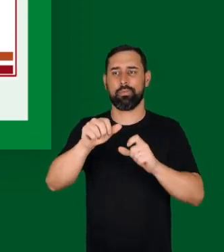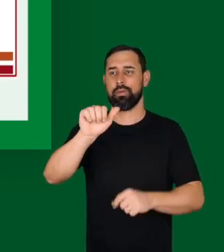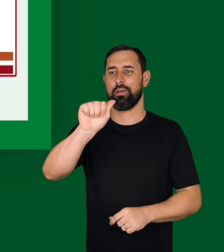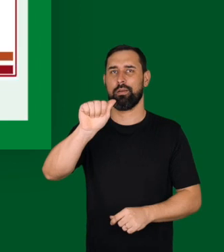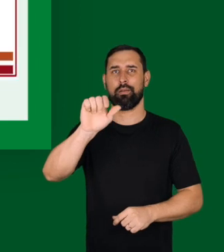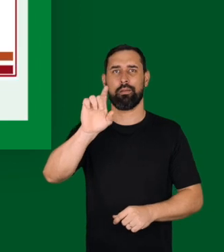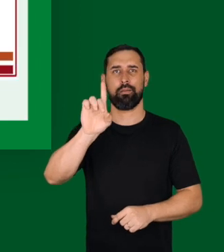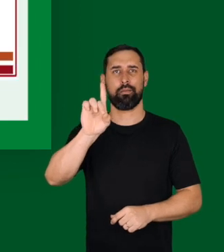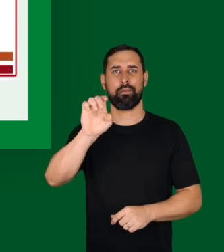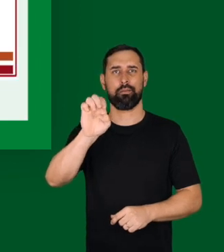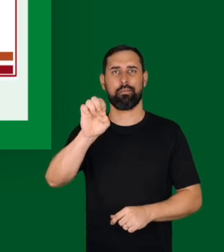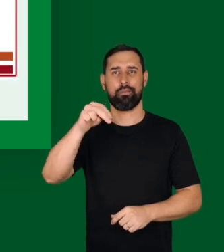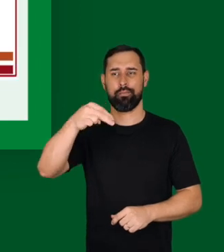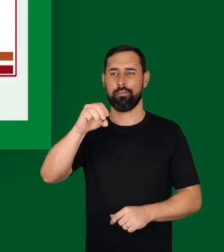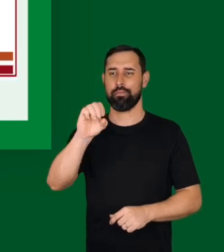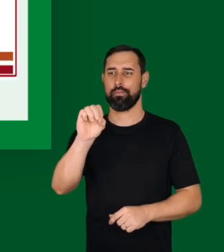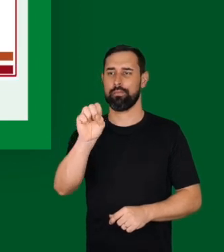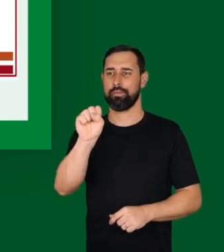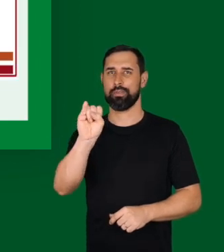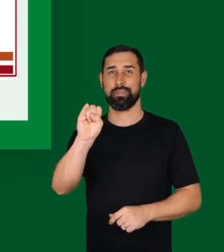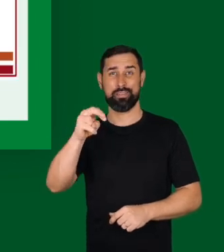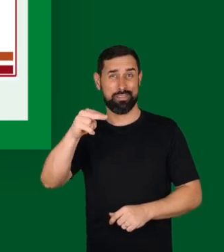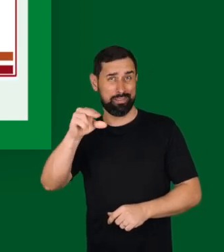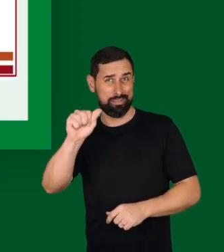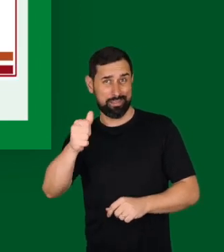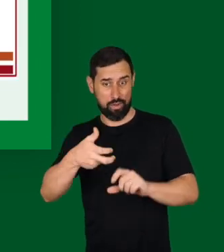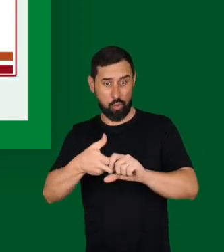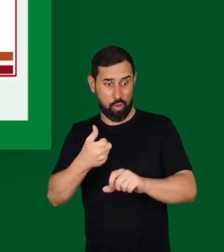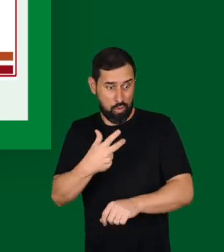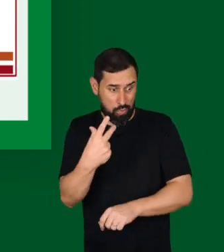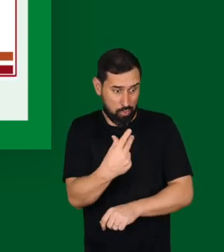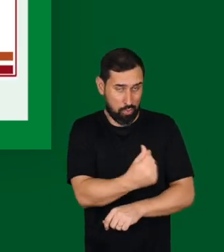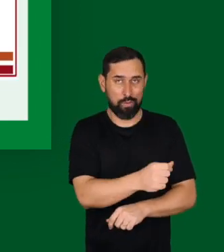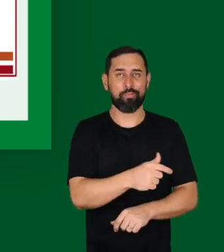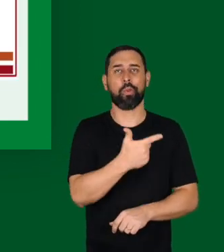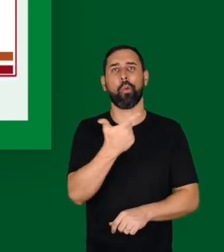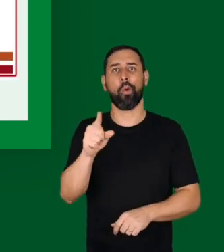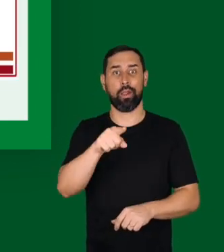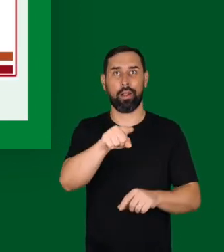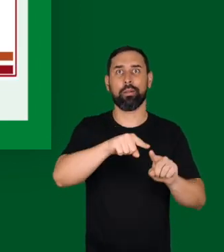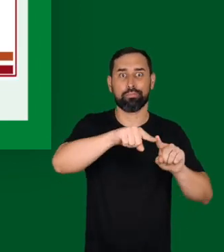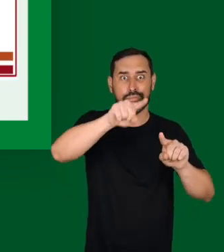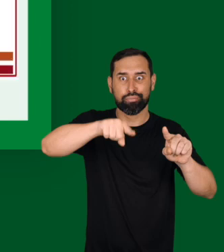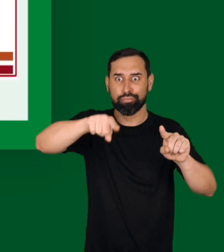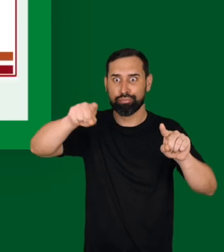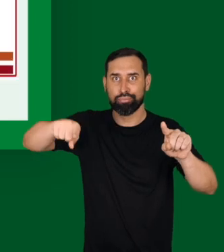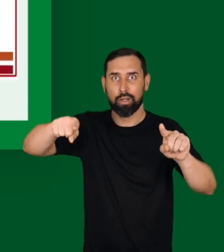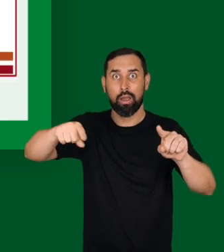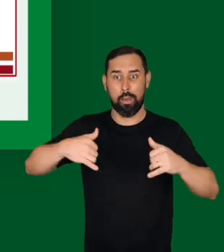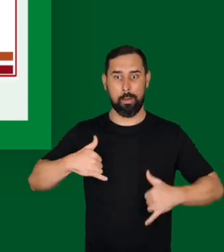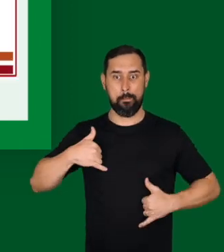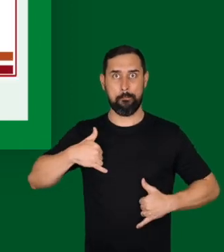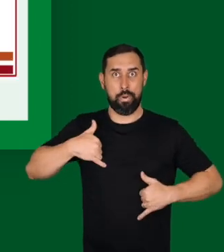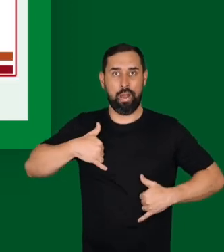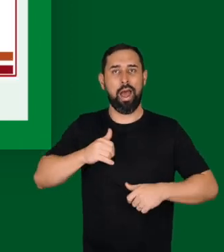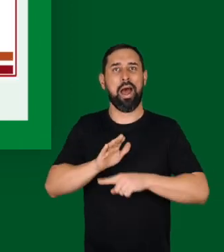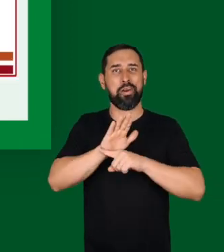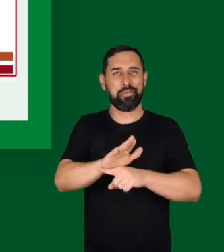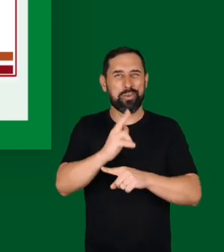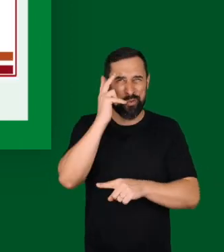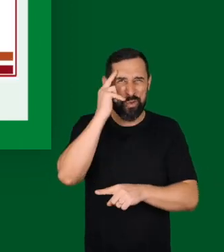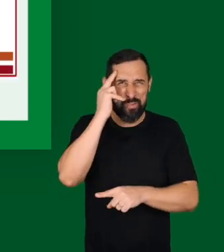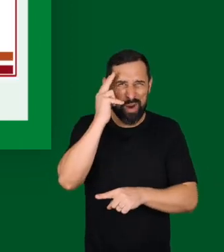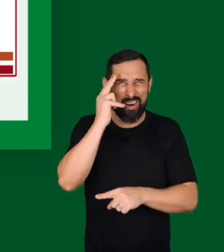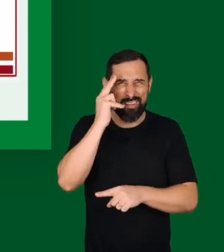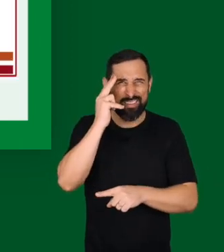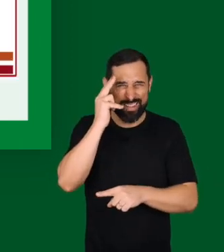supraventricular, que a gente teve que usar adenosina, aquela outra situação que a gente teve que fazer a cardioversão, e a gente falou também da